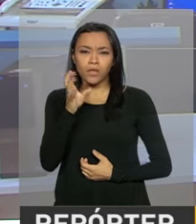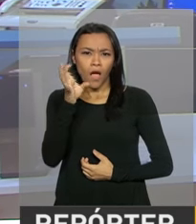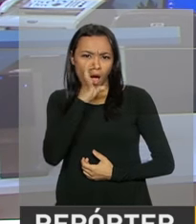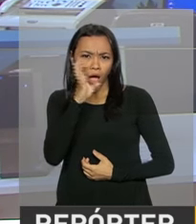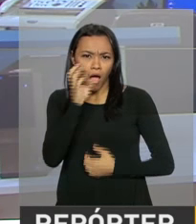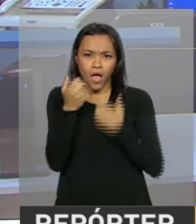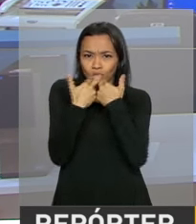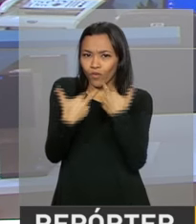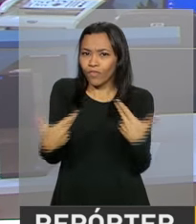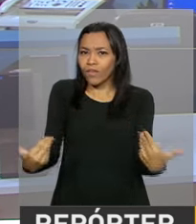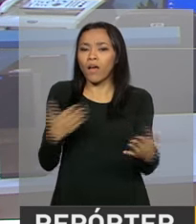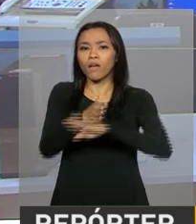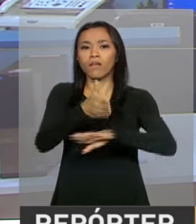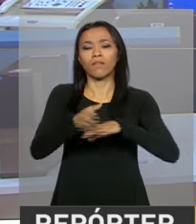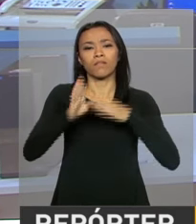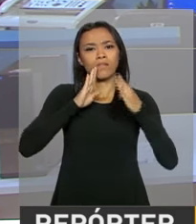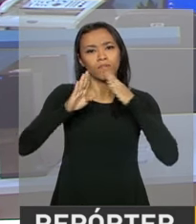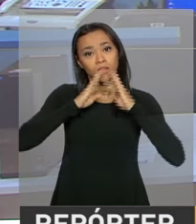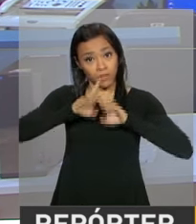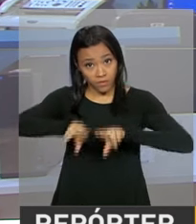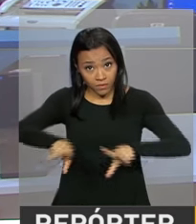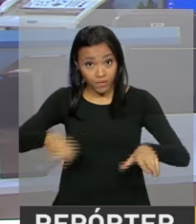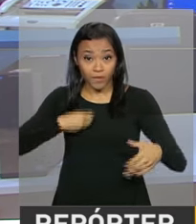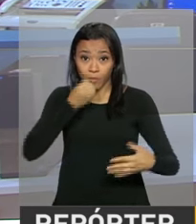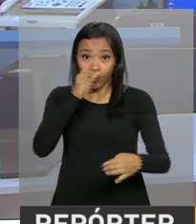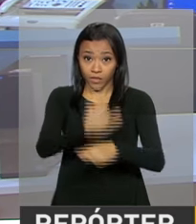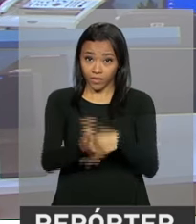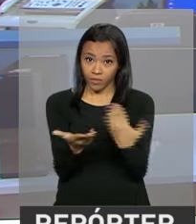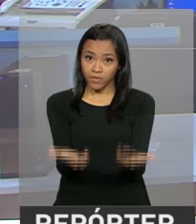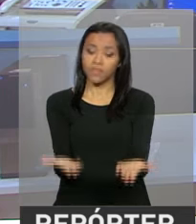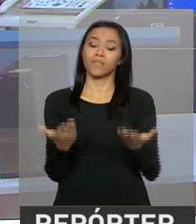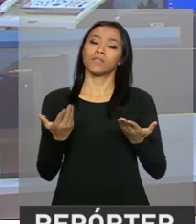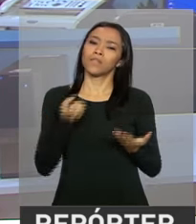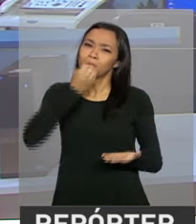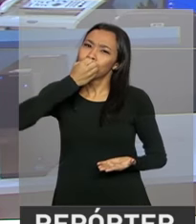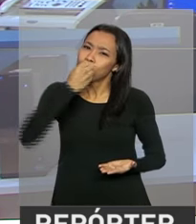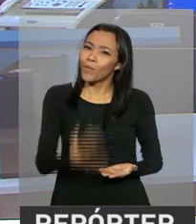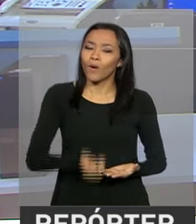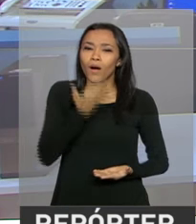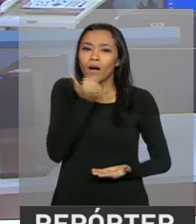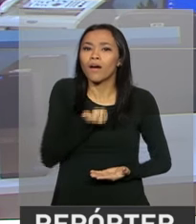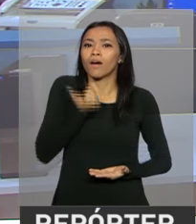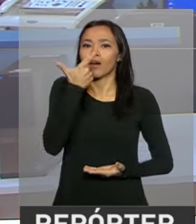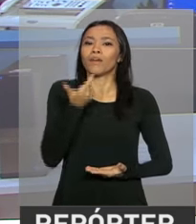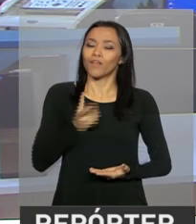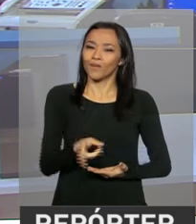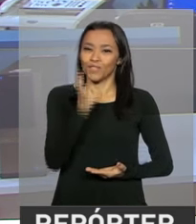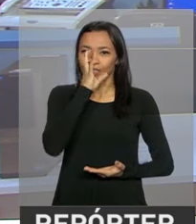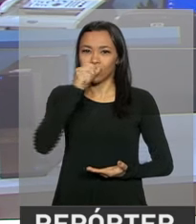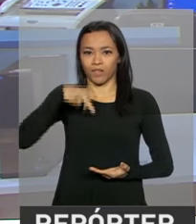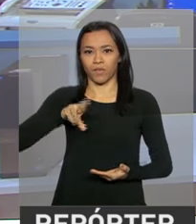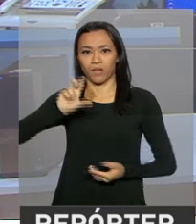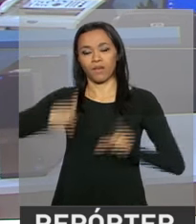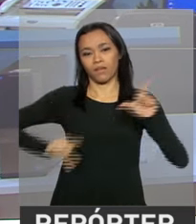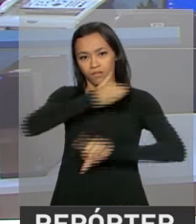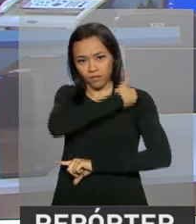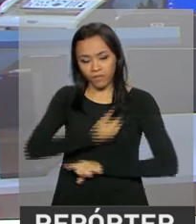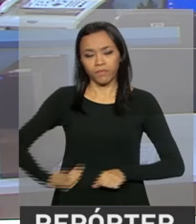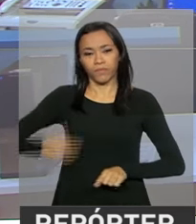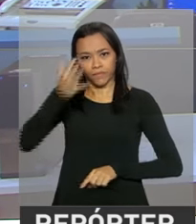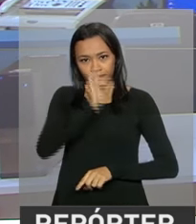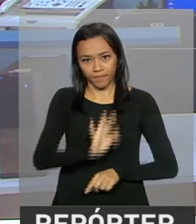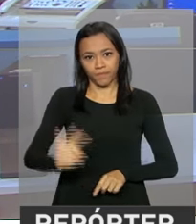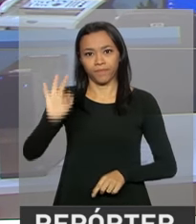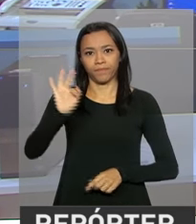também as novidades em nossas redes sociais boa tarde para você um bom almoço e continue com a gente aqui na NBR a